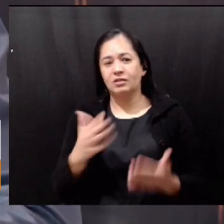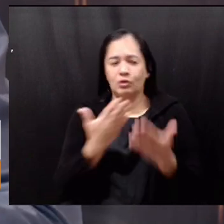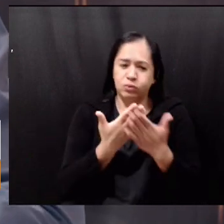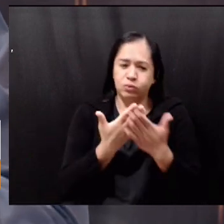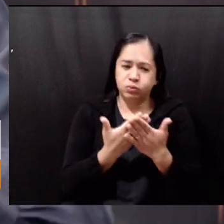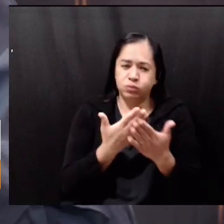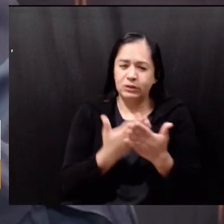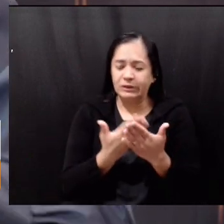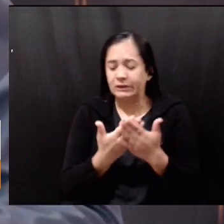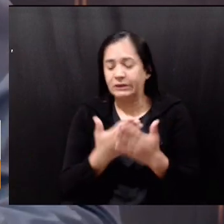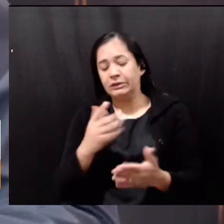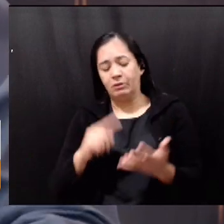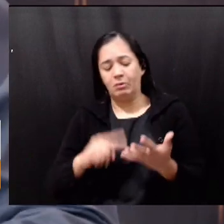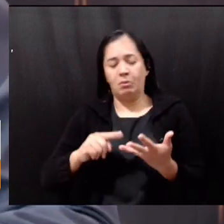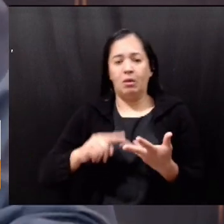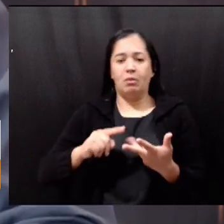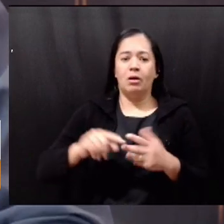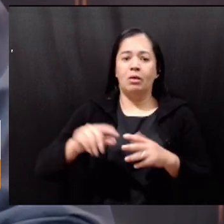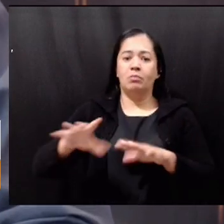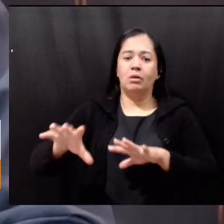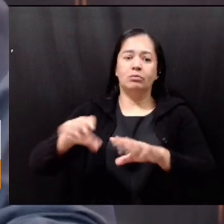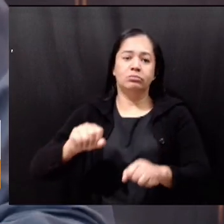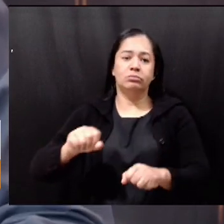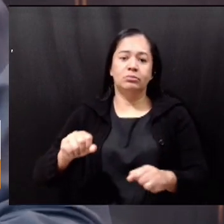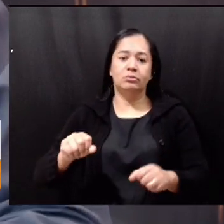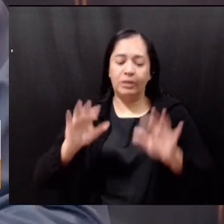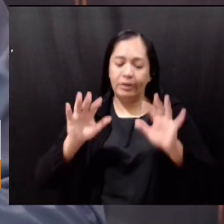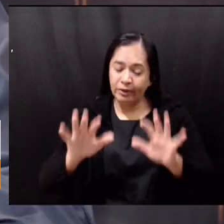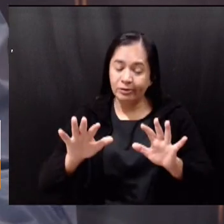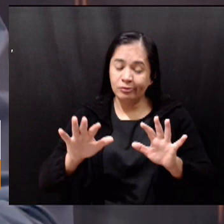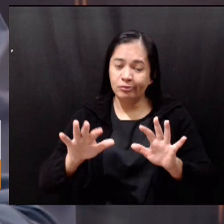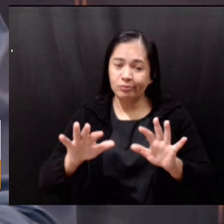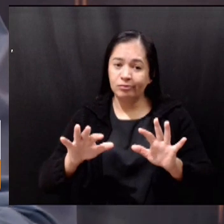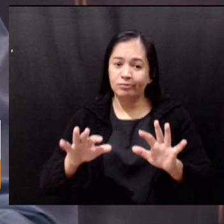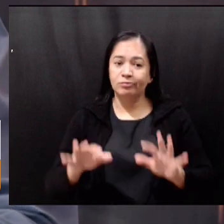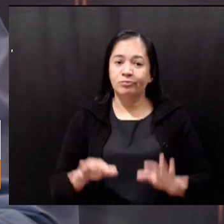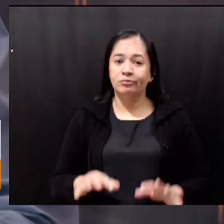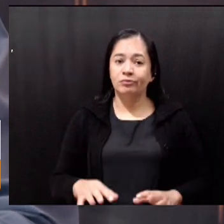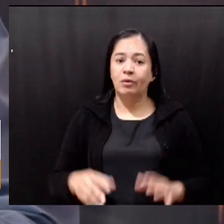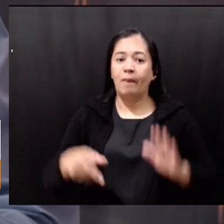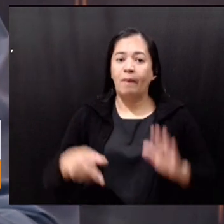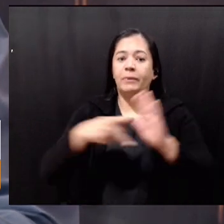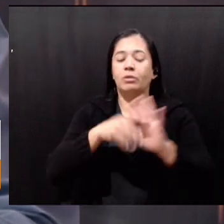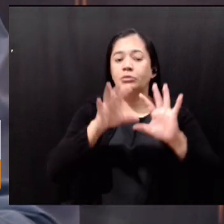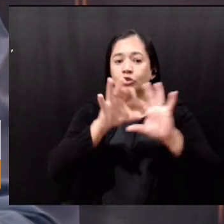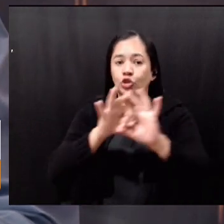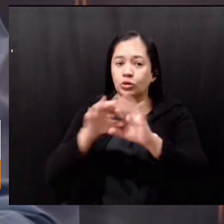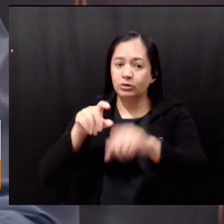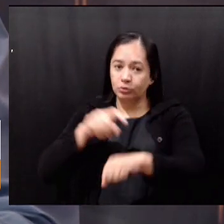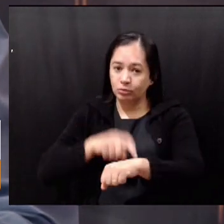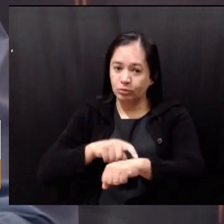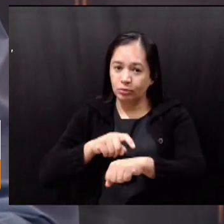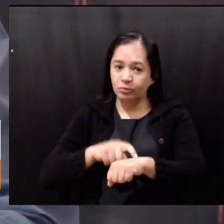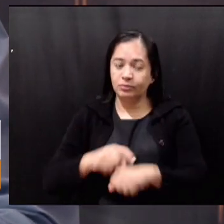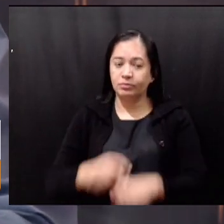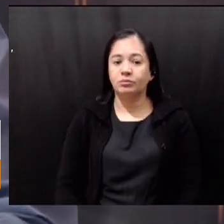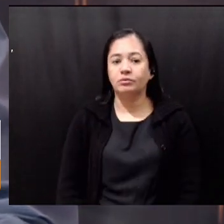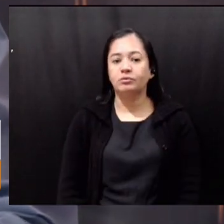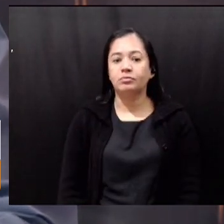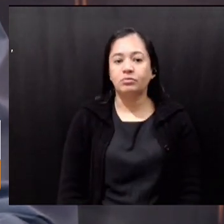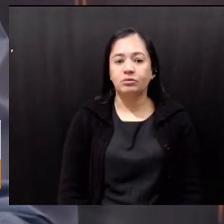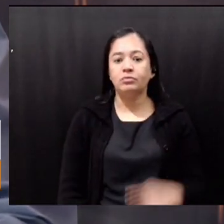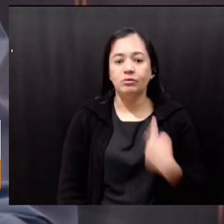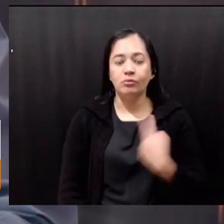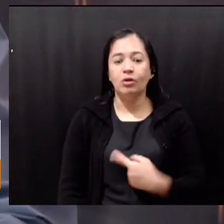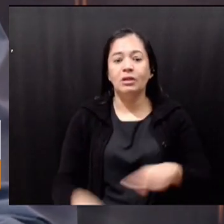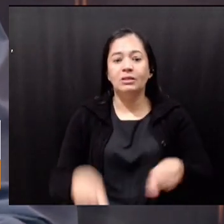é algo do contexto, do momento. Uhum. E aí, a gente também entender o que é